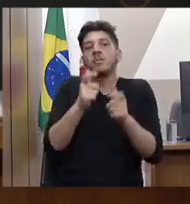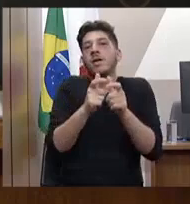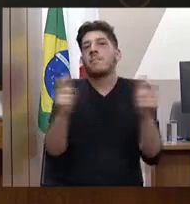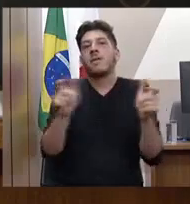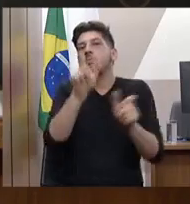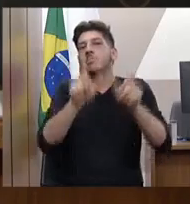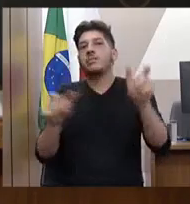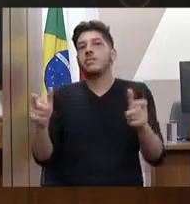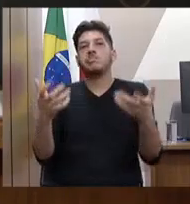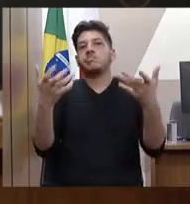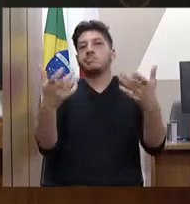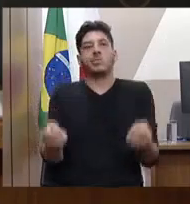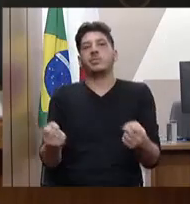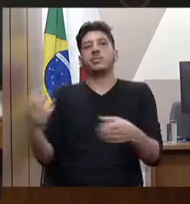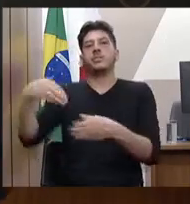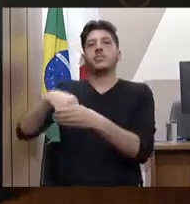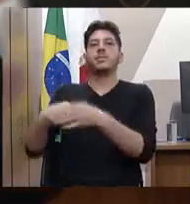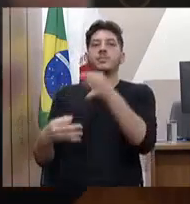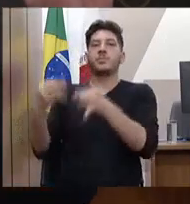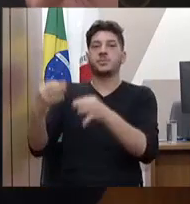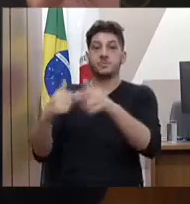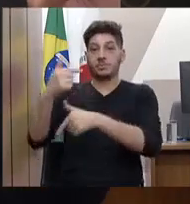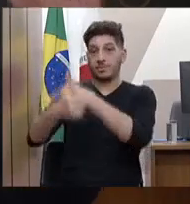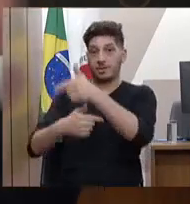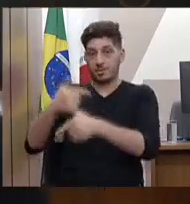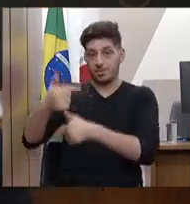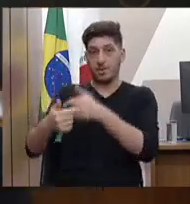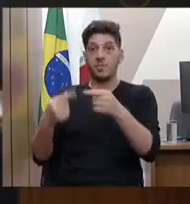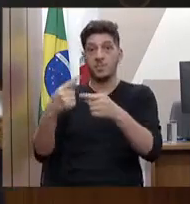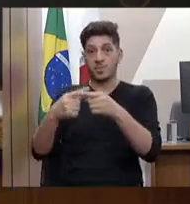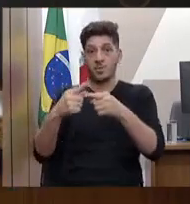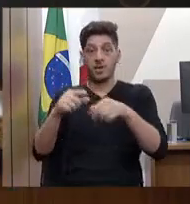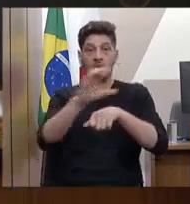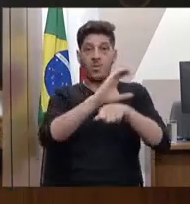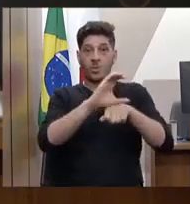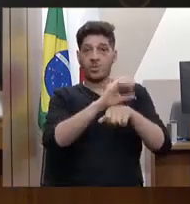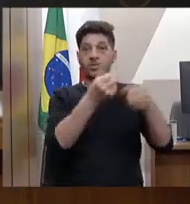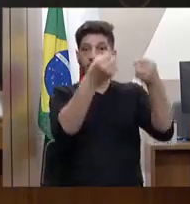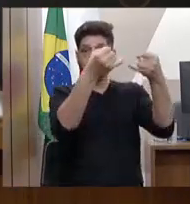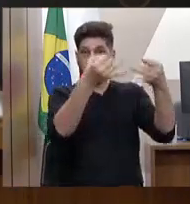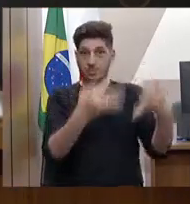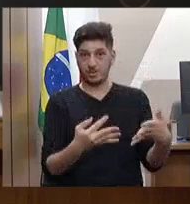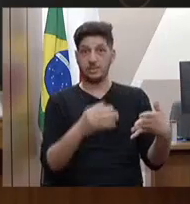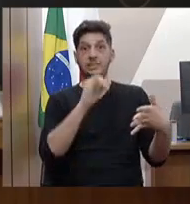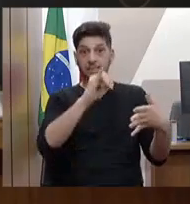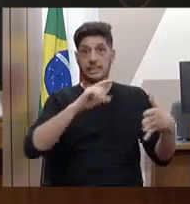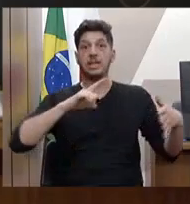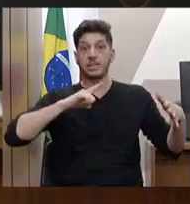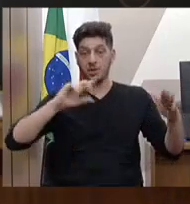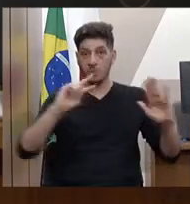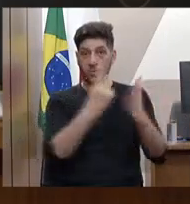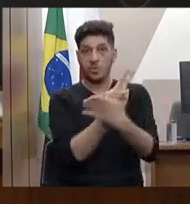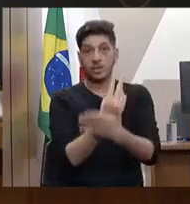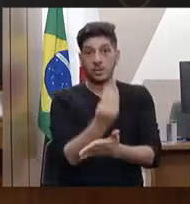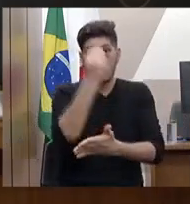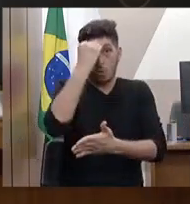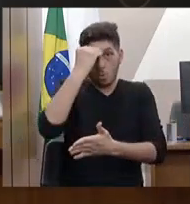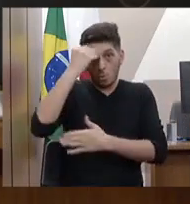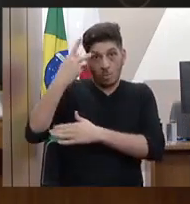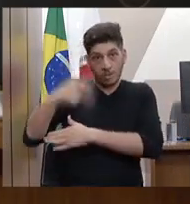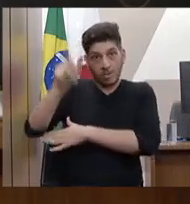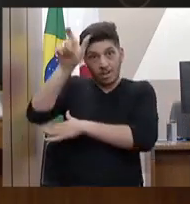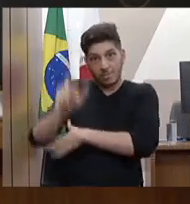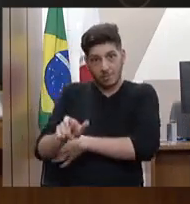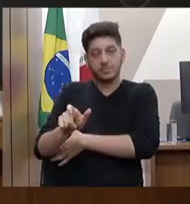ser adotado na justiça do trabalho porque dentro da Constituição ele fala havendo culpa é e essa matéria foi